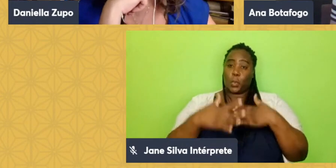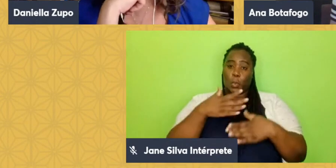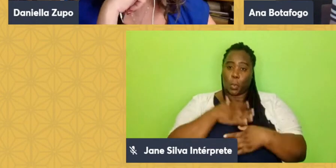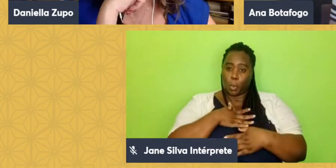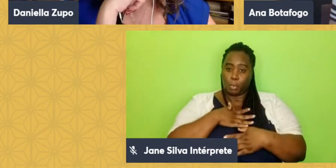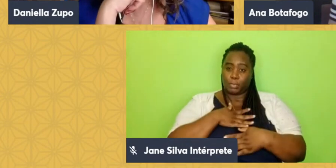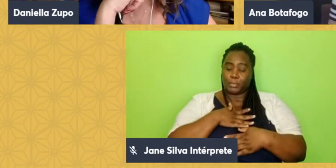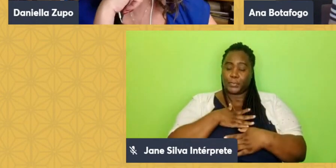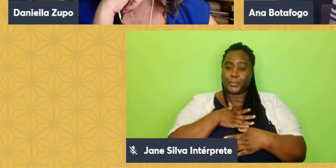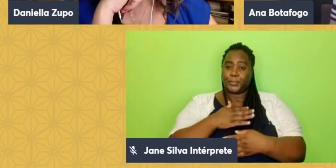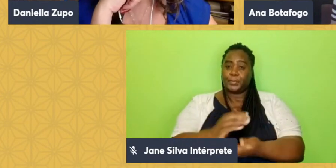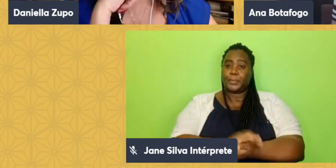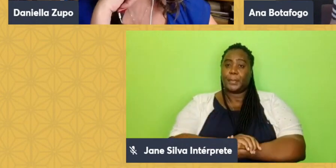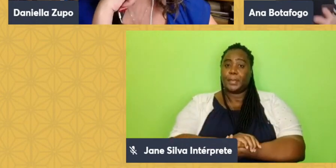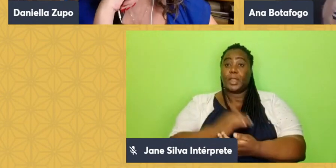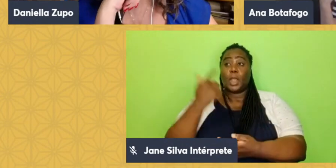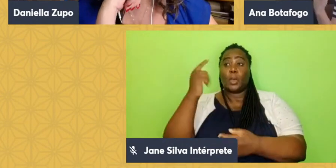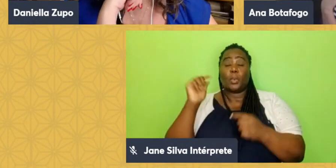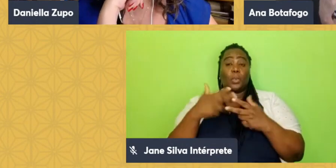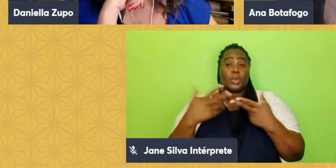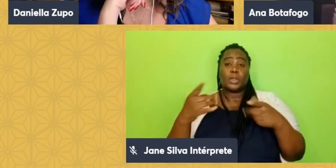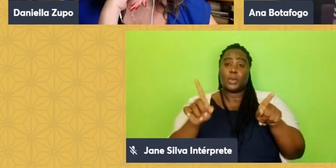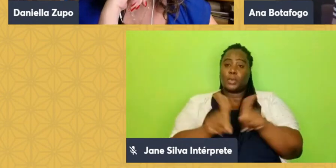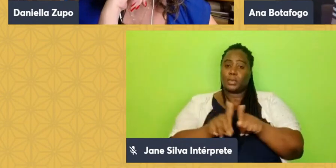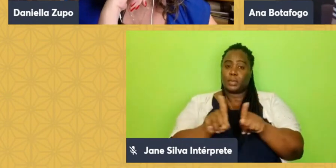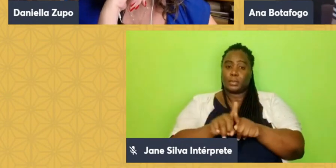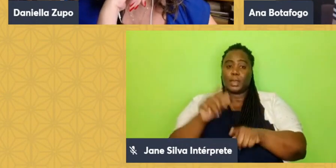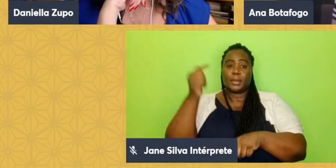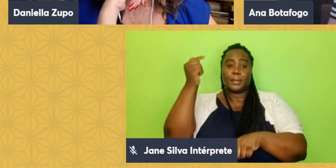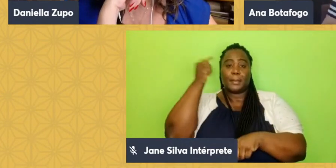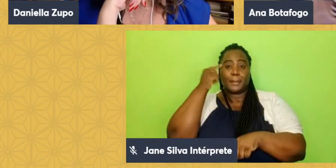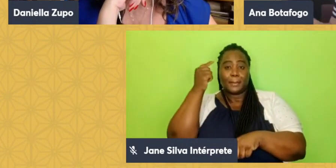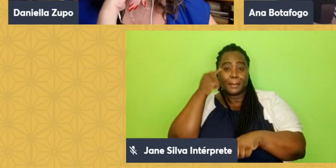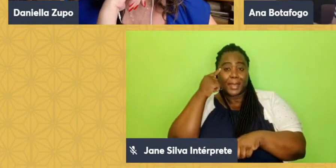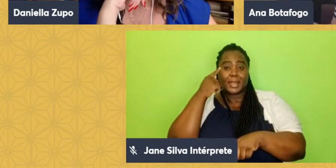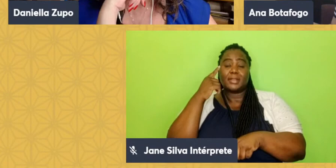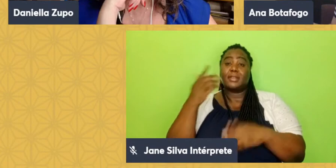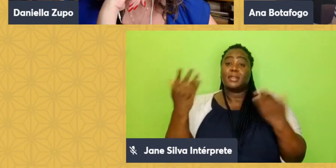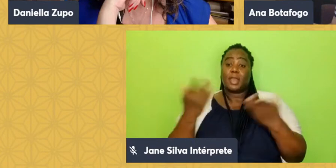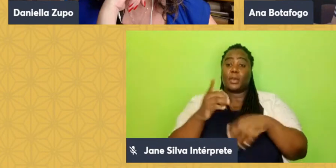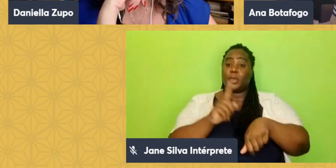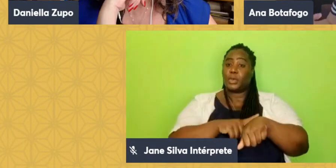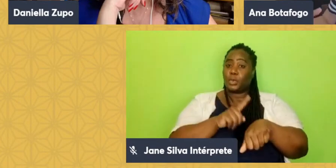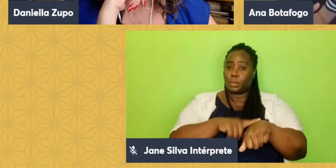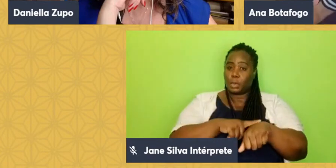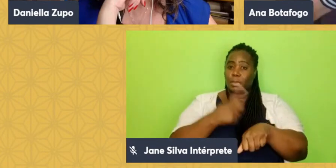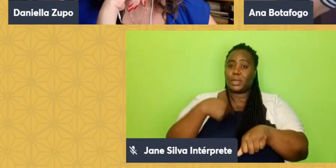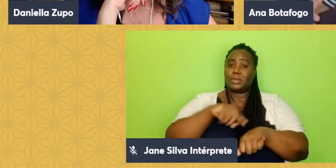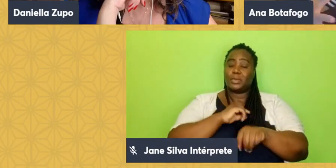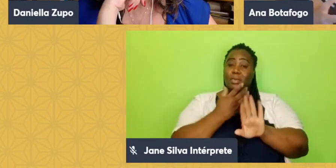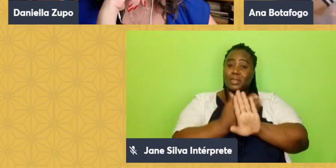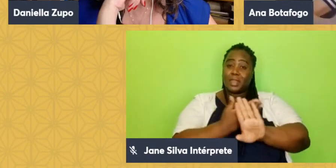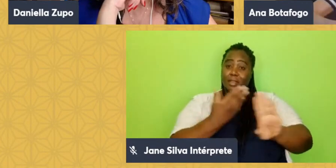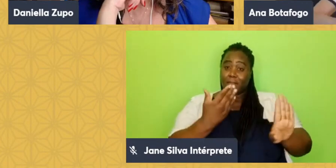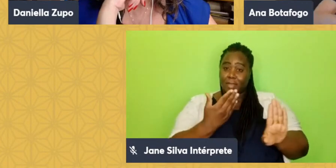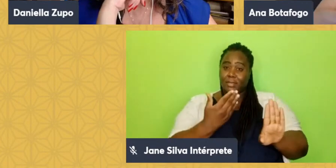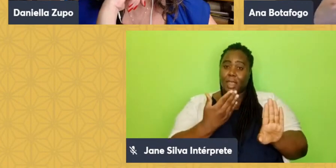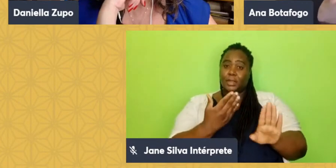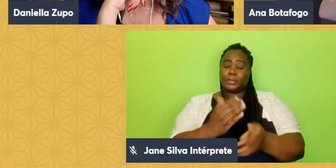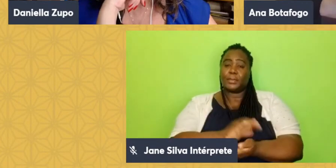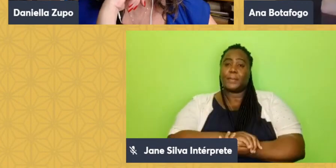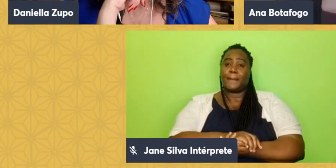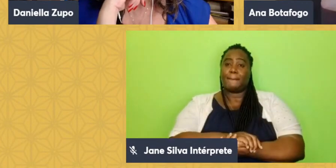e e outra coisa também pensando agora nesse momento que a gente ficou isolado essa